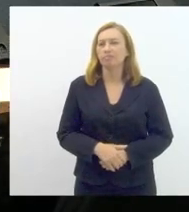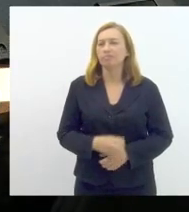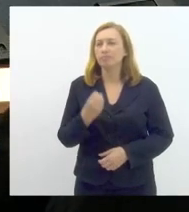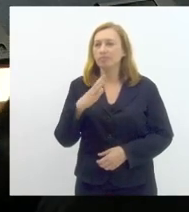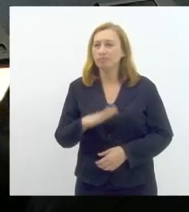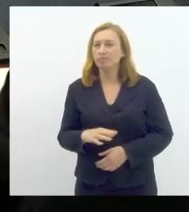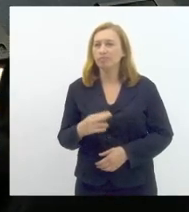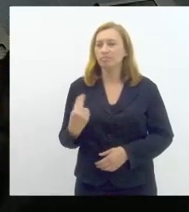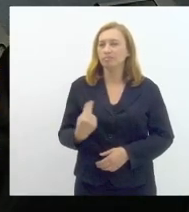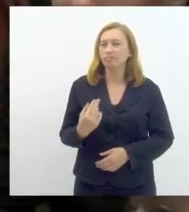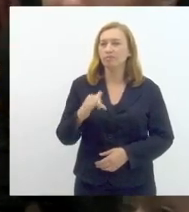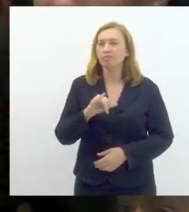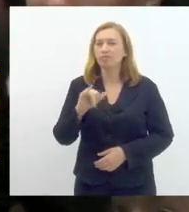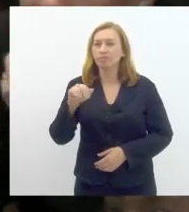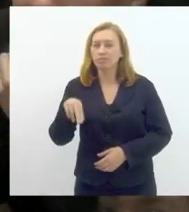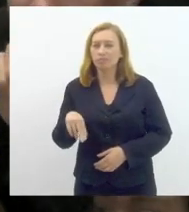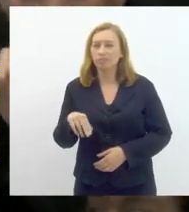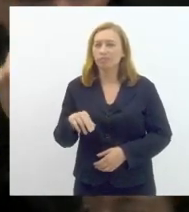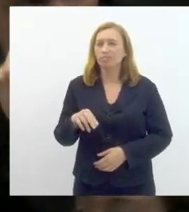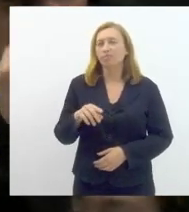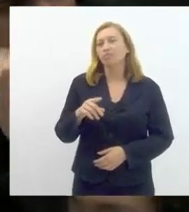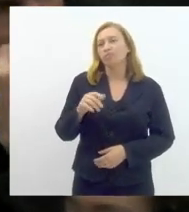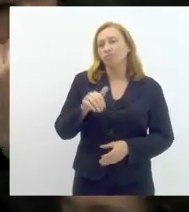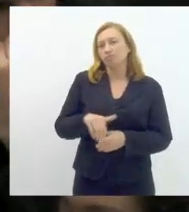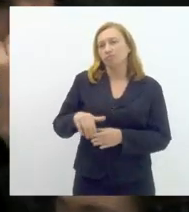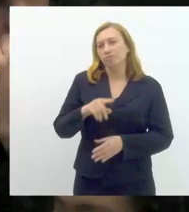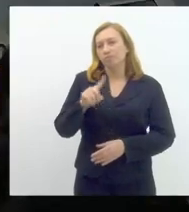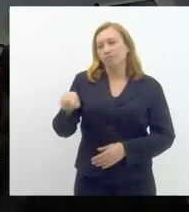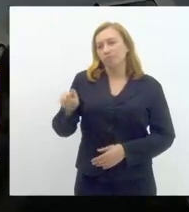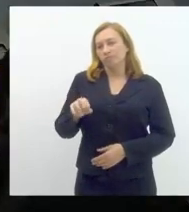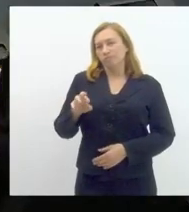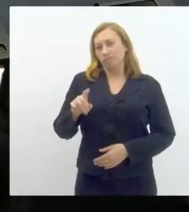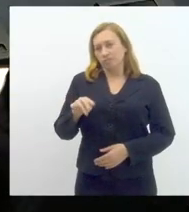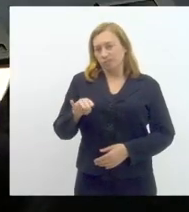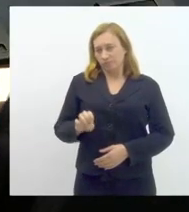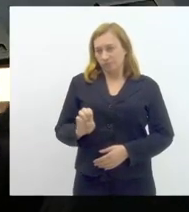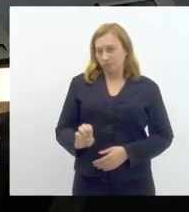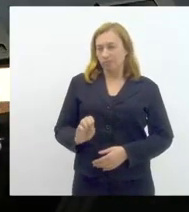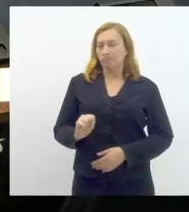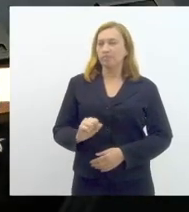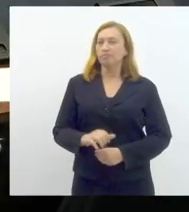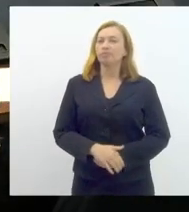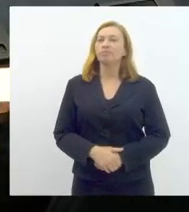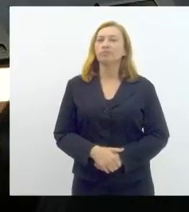Boa tarde, meu nome é Ian Cândido, eu vou votar no Cauã Santana, de São Fidélis.